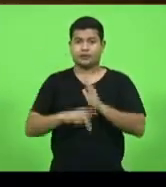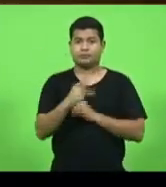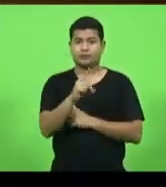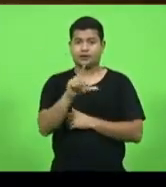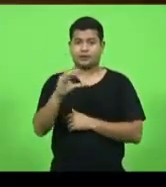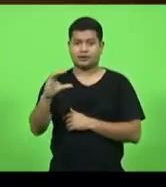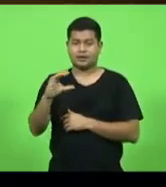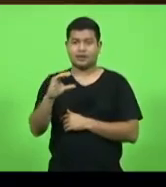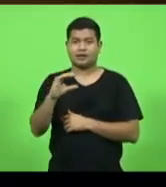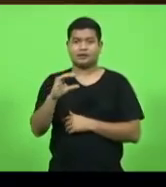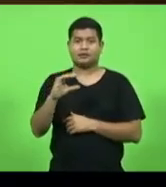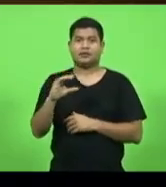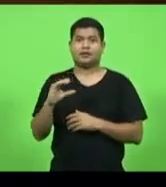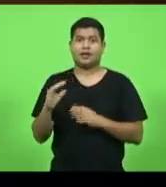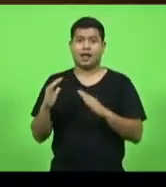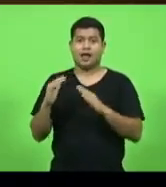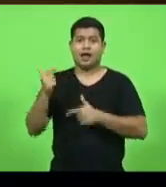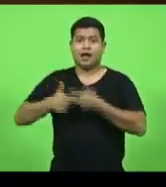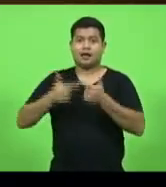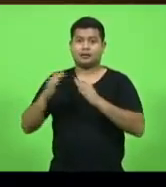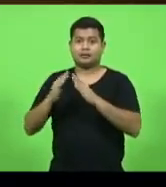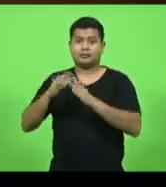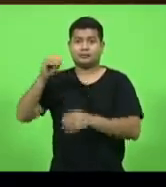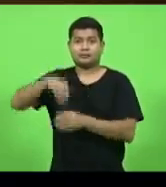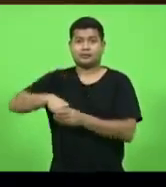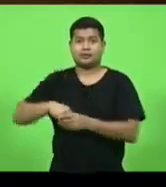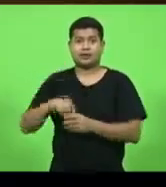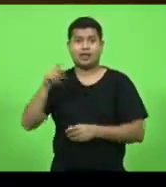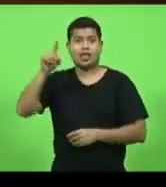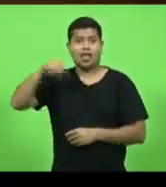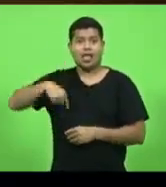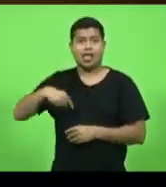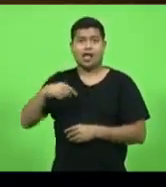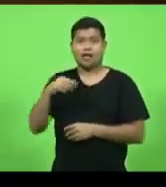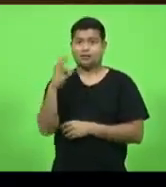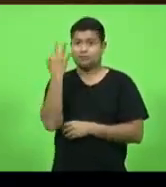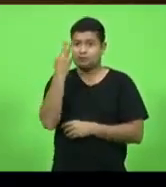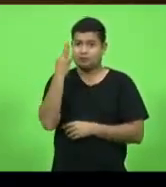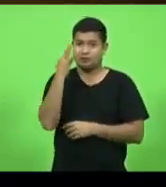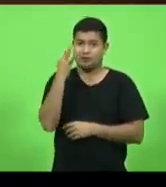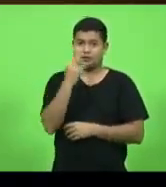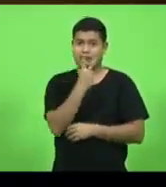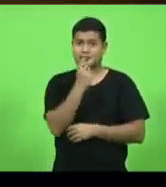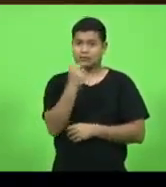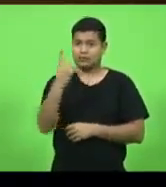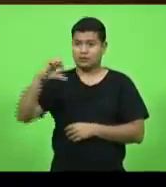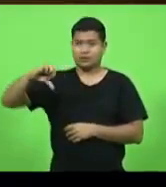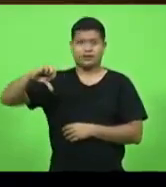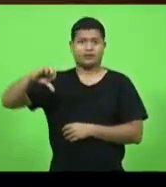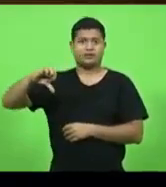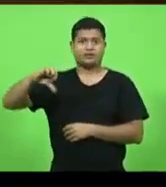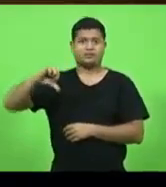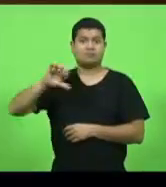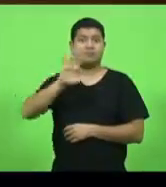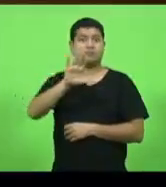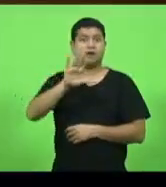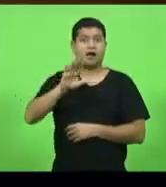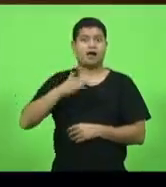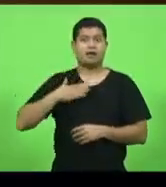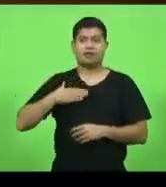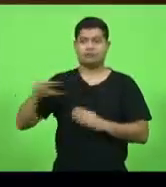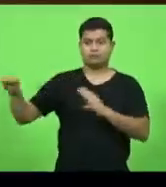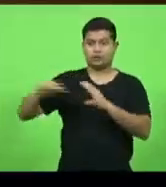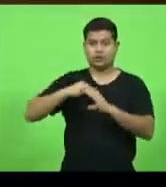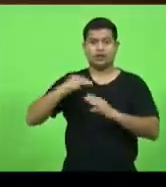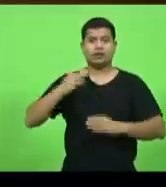domiciliar. O projeto é de fevereiro de 2019. Sim, é de fevereiro, mas veio para minha